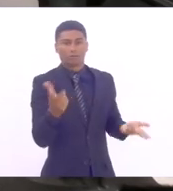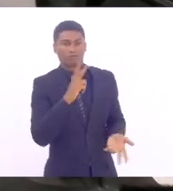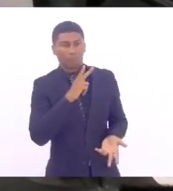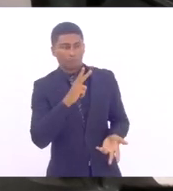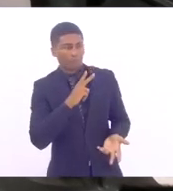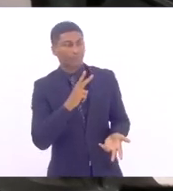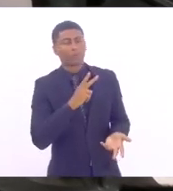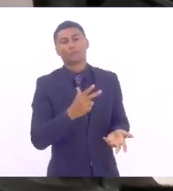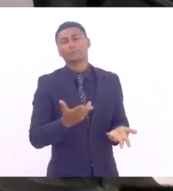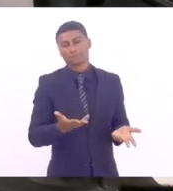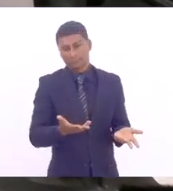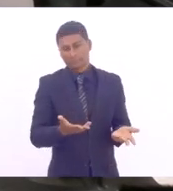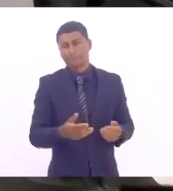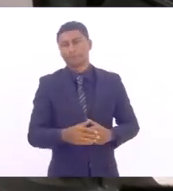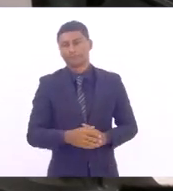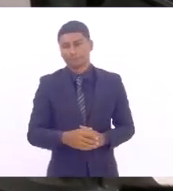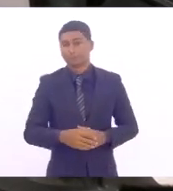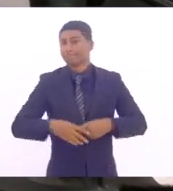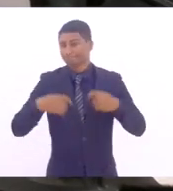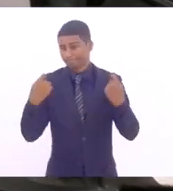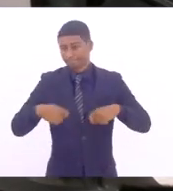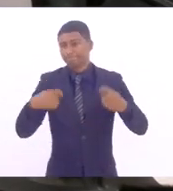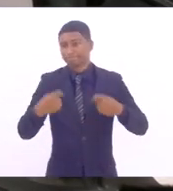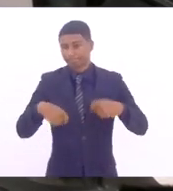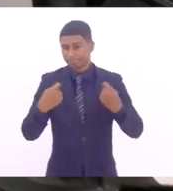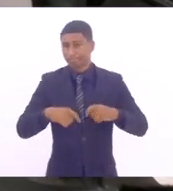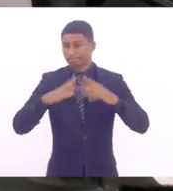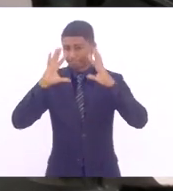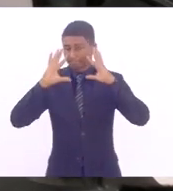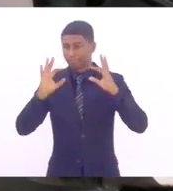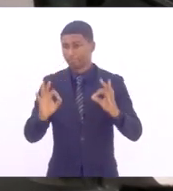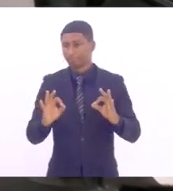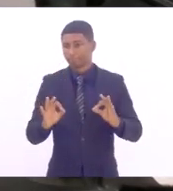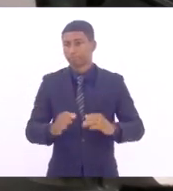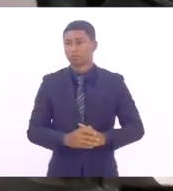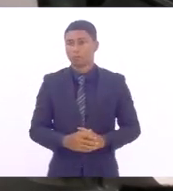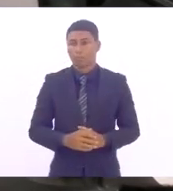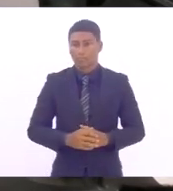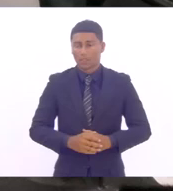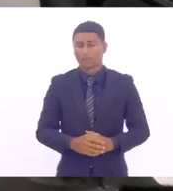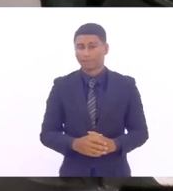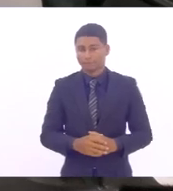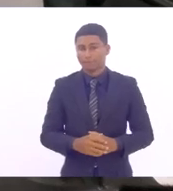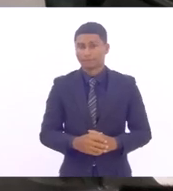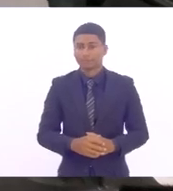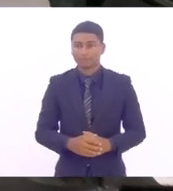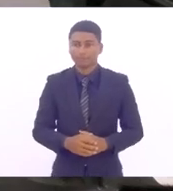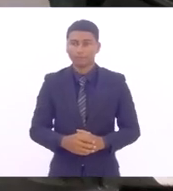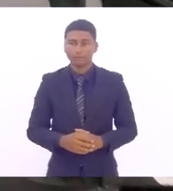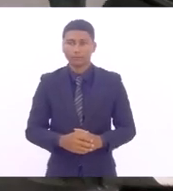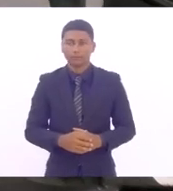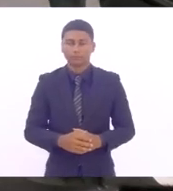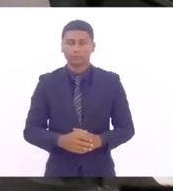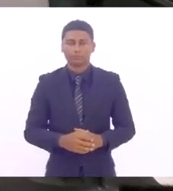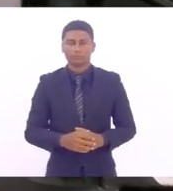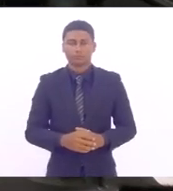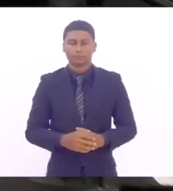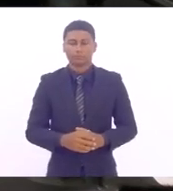Isso tem que ser observado também, tem que ser melhor enfrentado aqui nesse projeto.